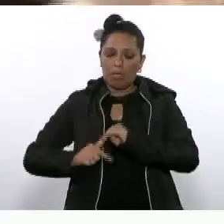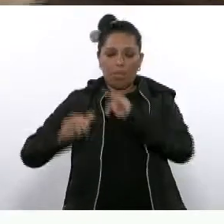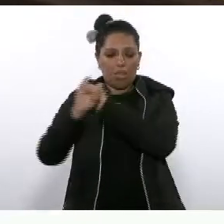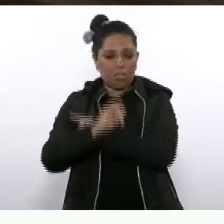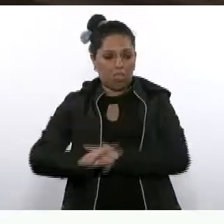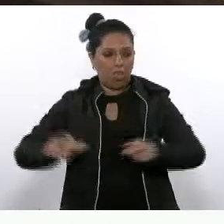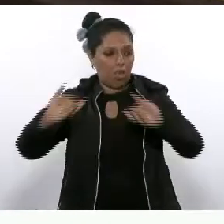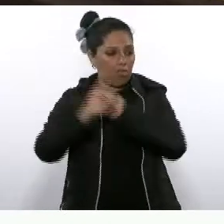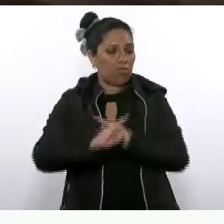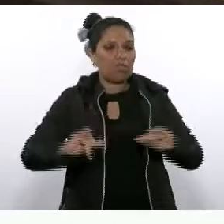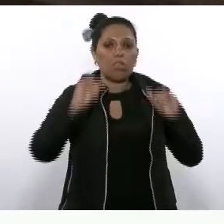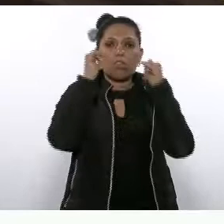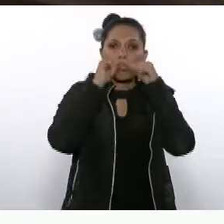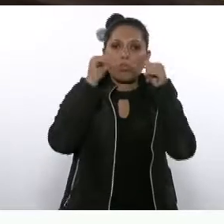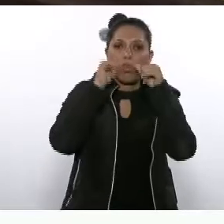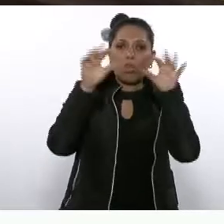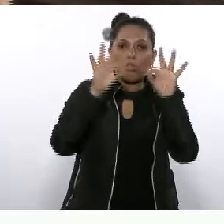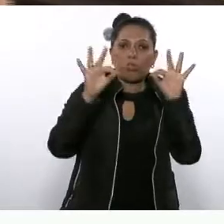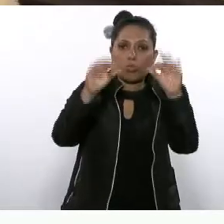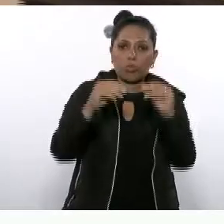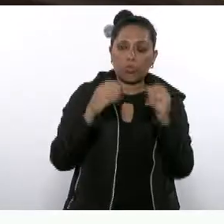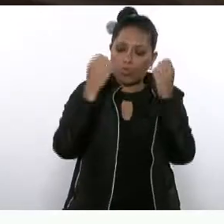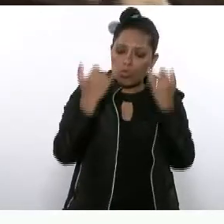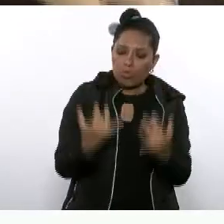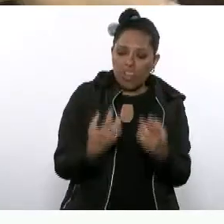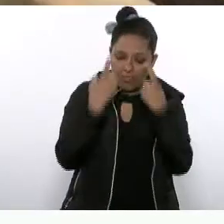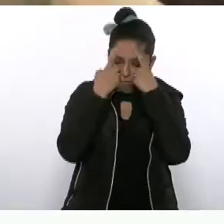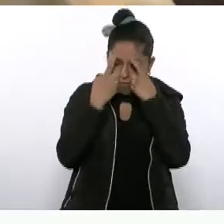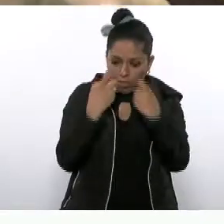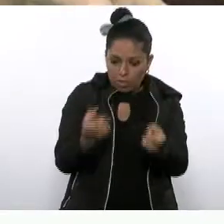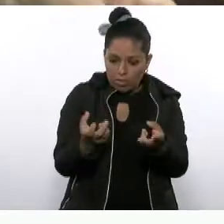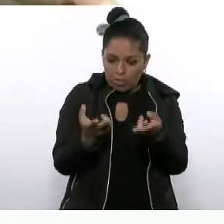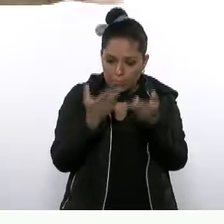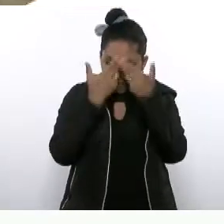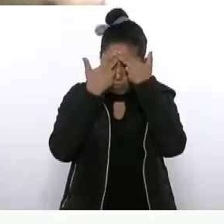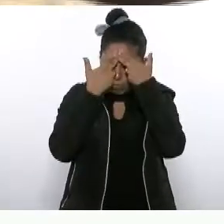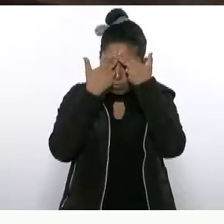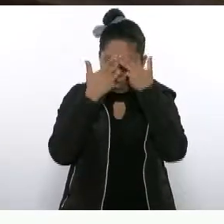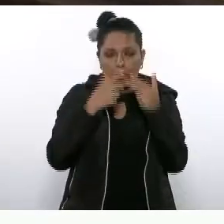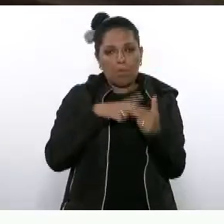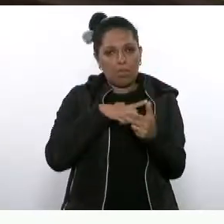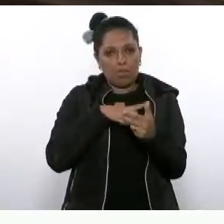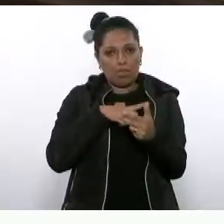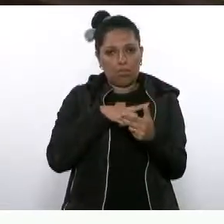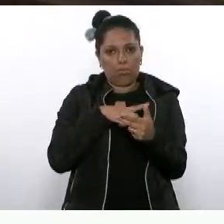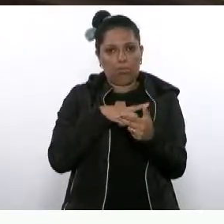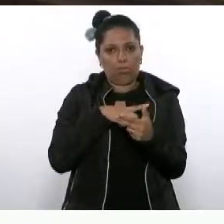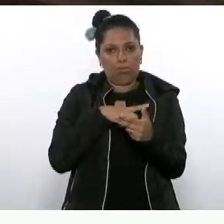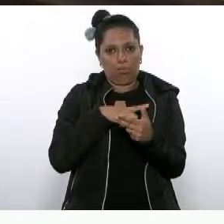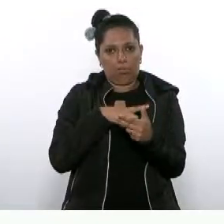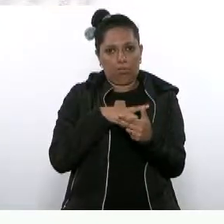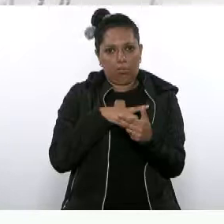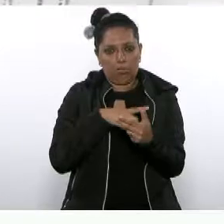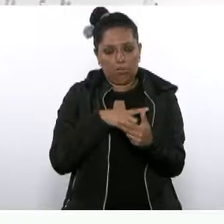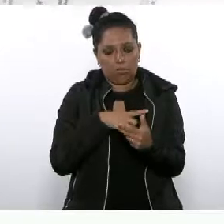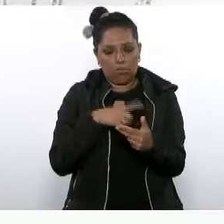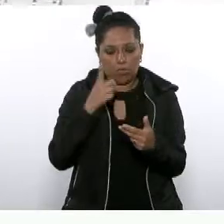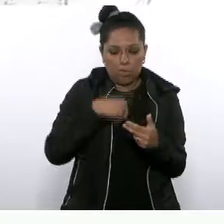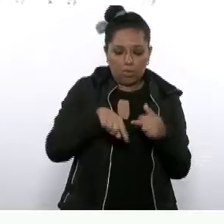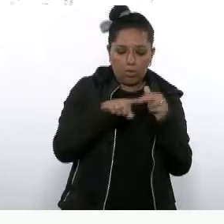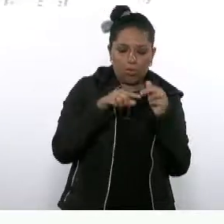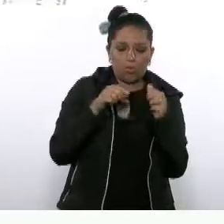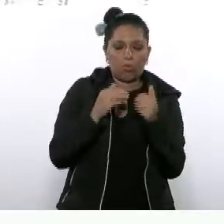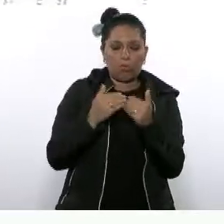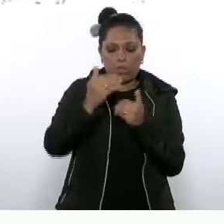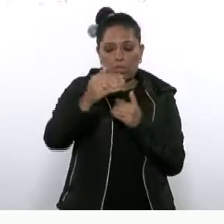das mulheres do que se trata a violência psicológica é, sem dúvida nenhuma, uma forma de